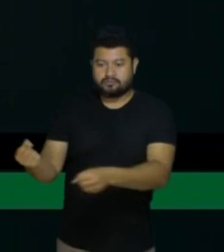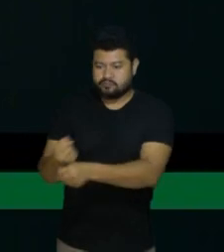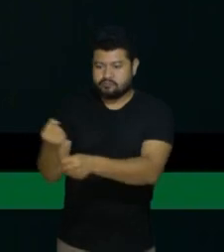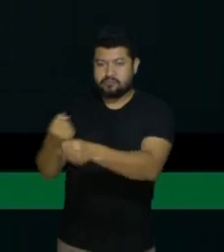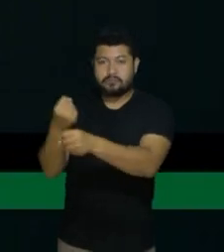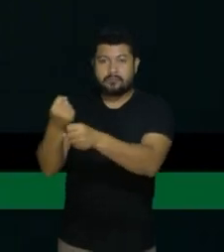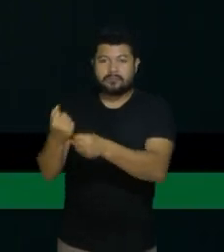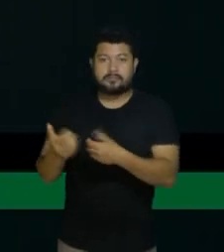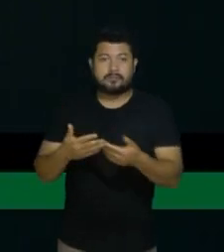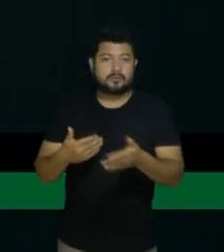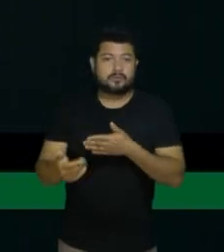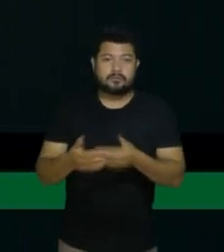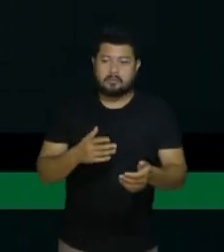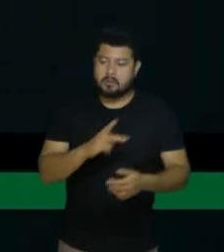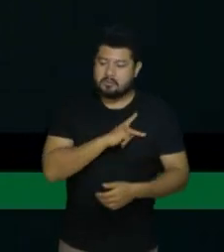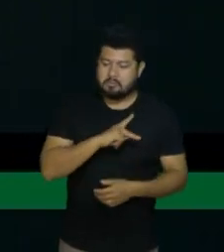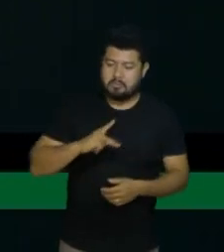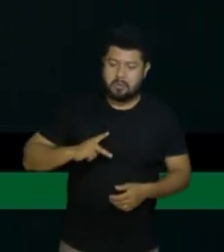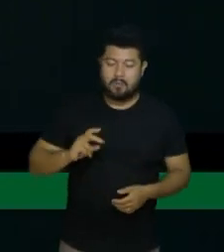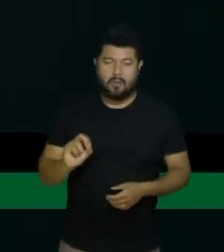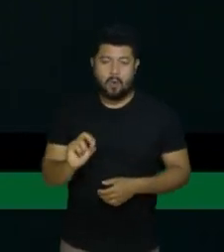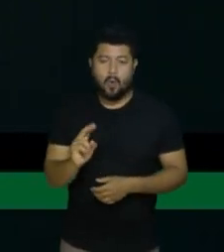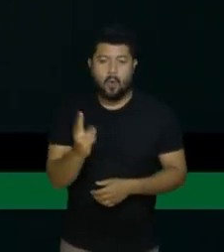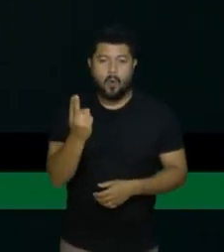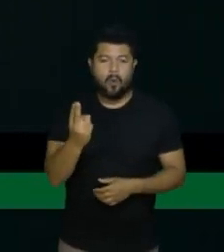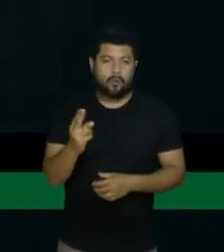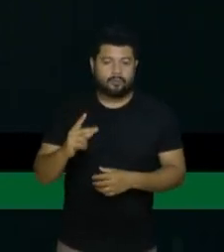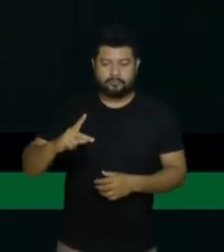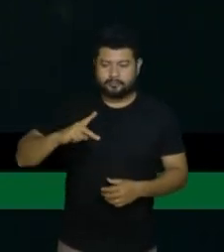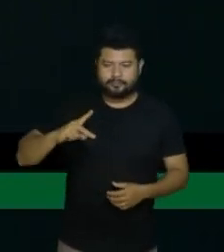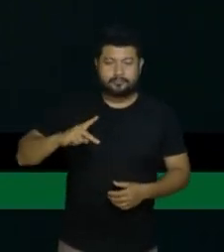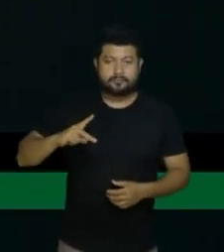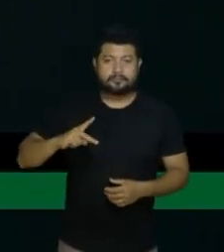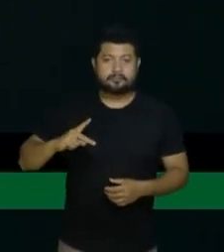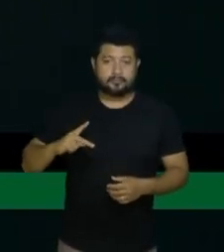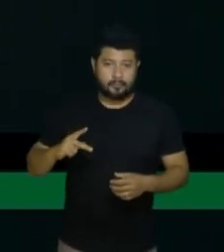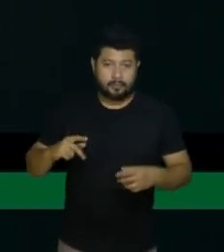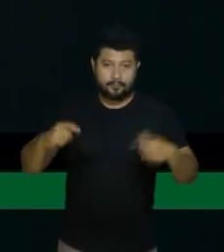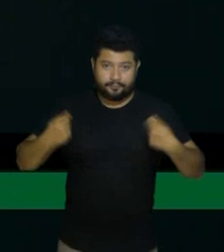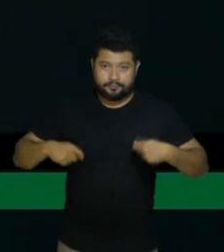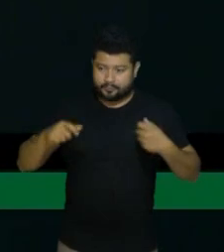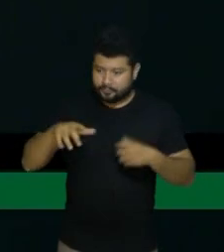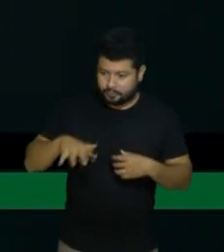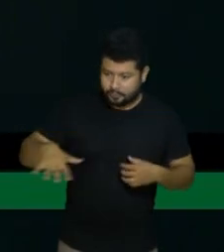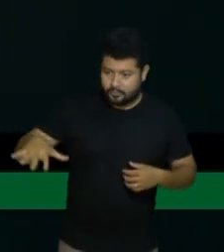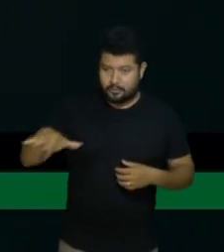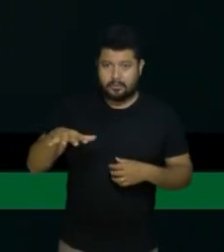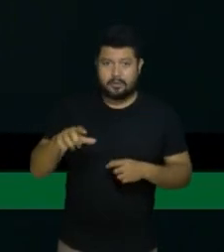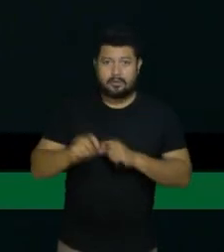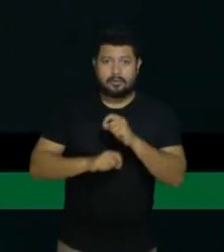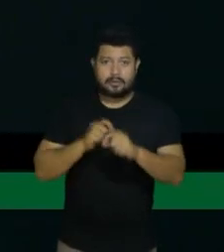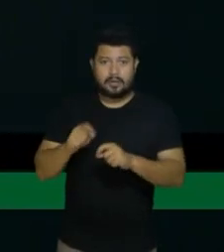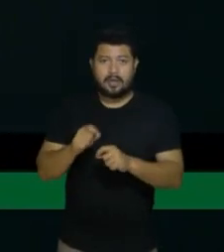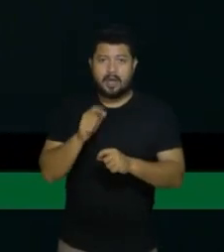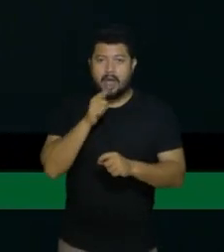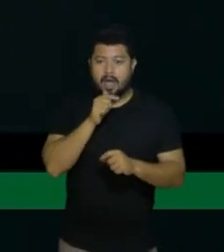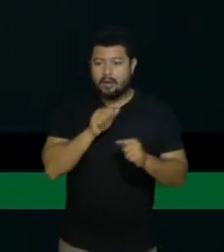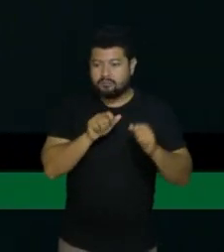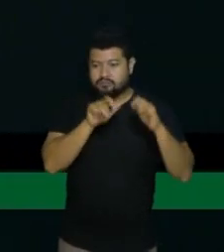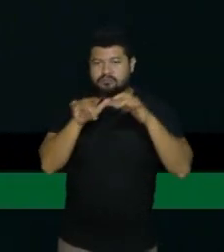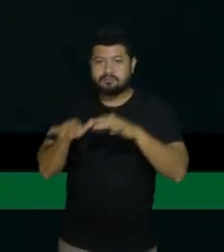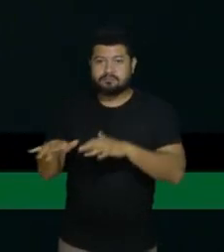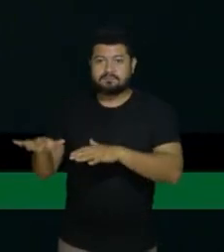eles públicos ou privados tenam área de impermeabilização que